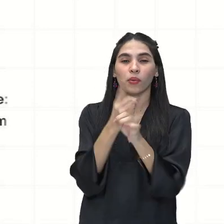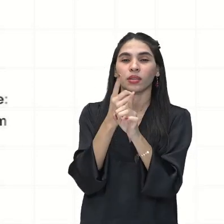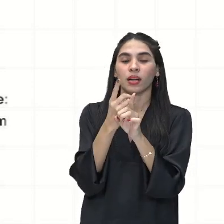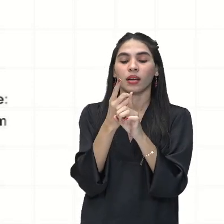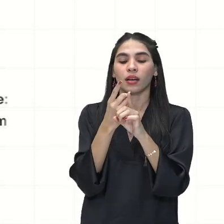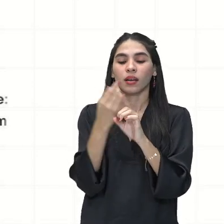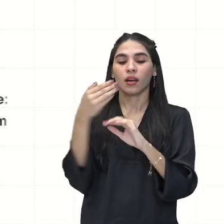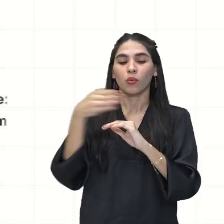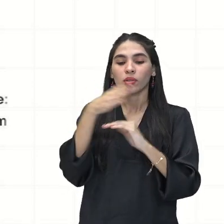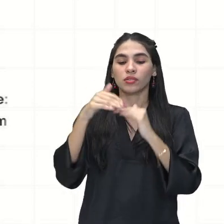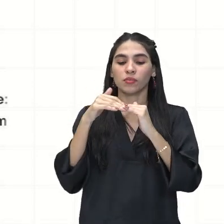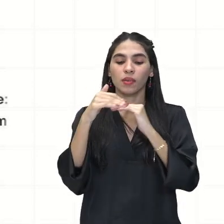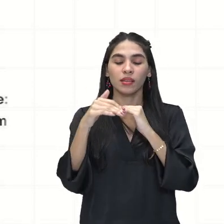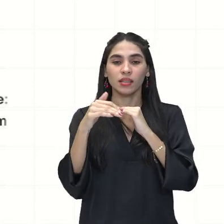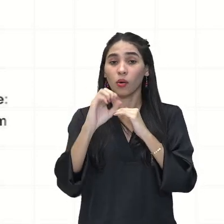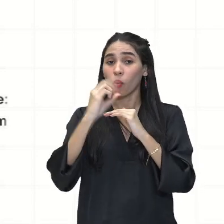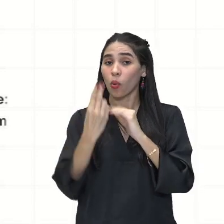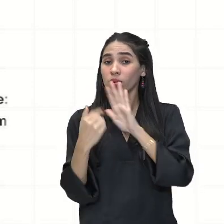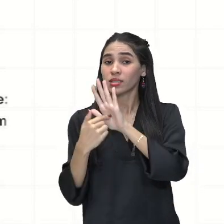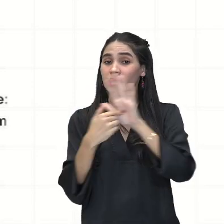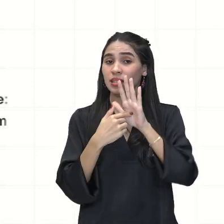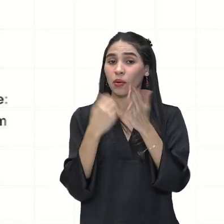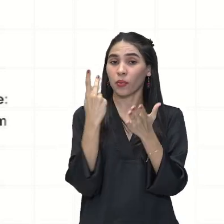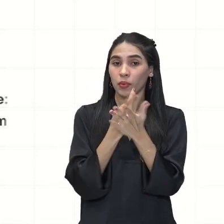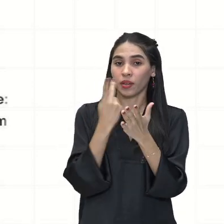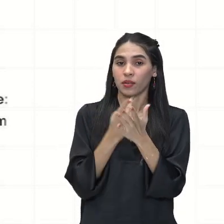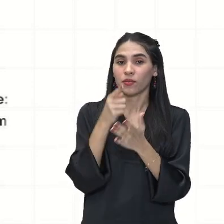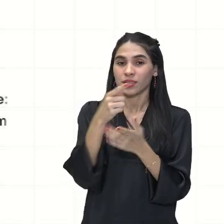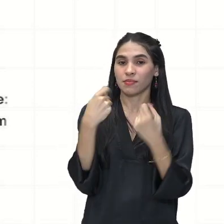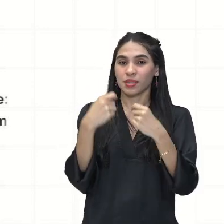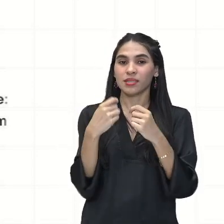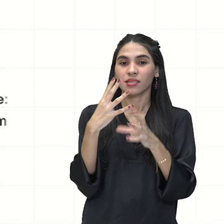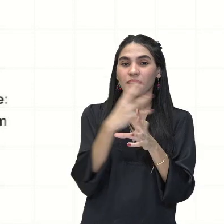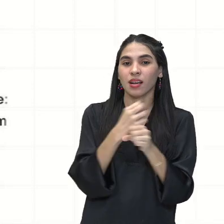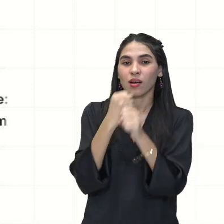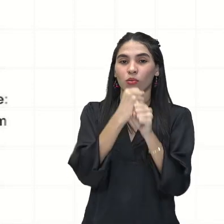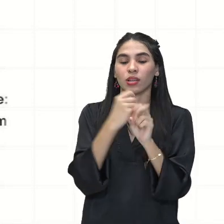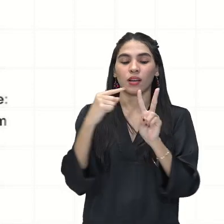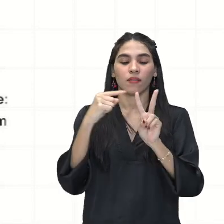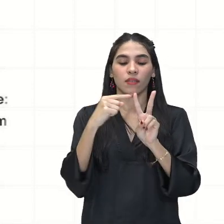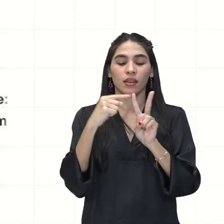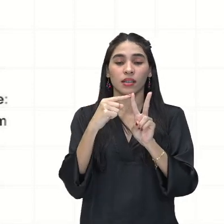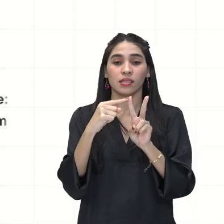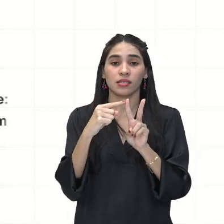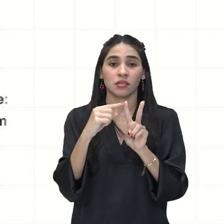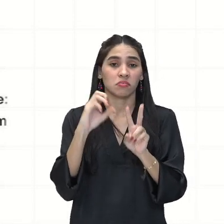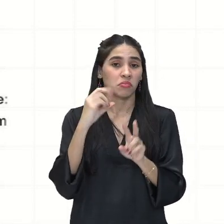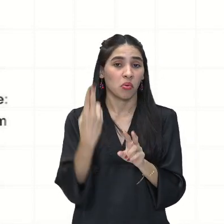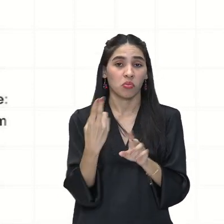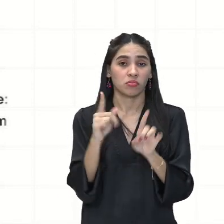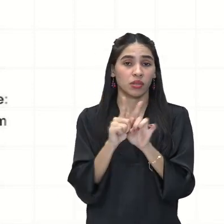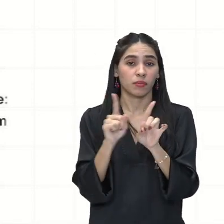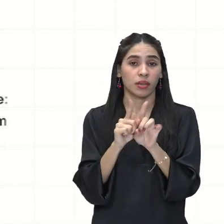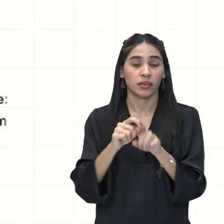desvio padrão, você deve calcular a raiz quadrada da variância, ou em outras palavras,